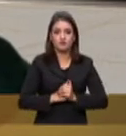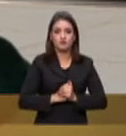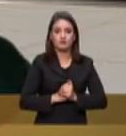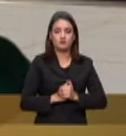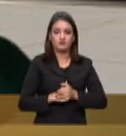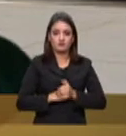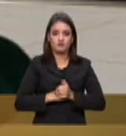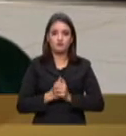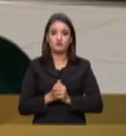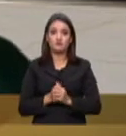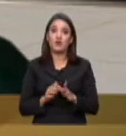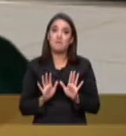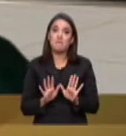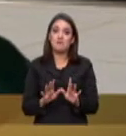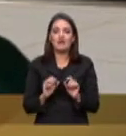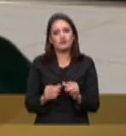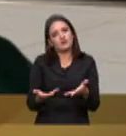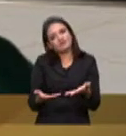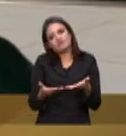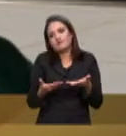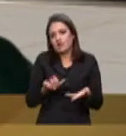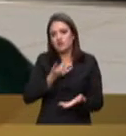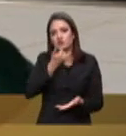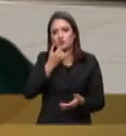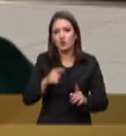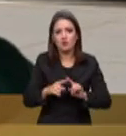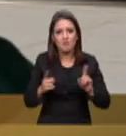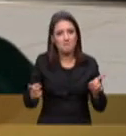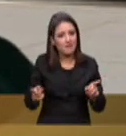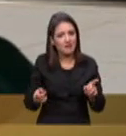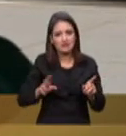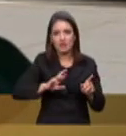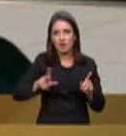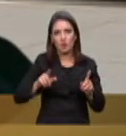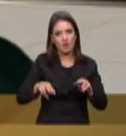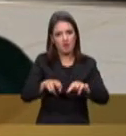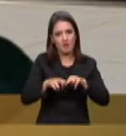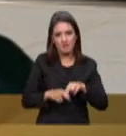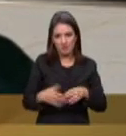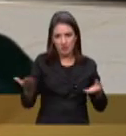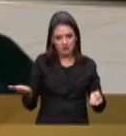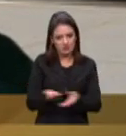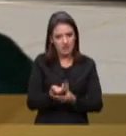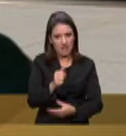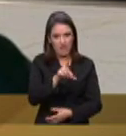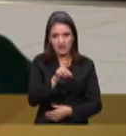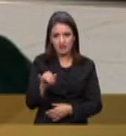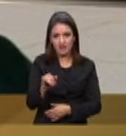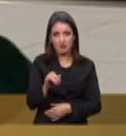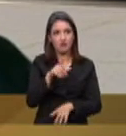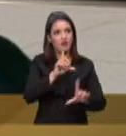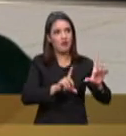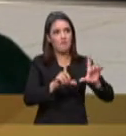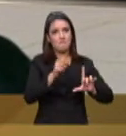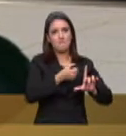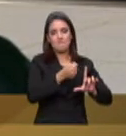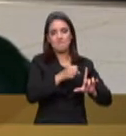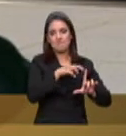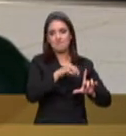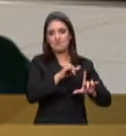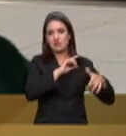no início. Entretanto, com a devida ver, entendo que não é por meio desta ação que a mídia brasileira e a